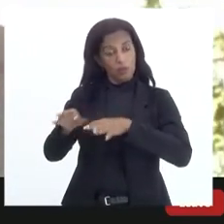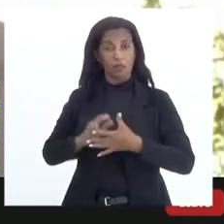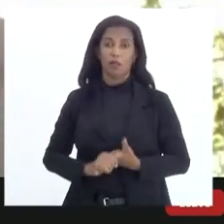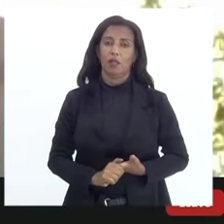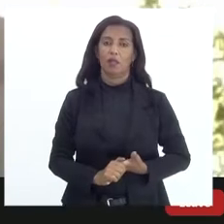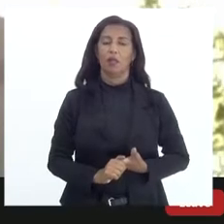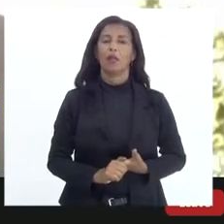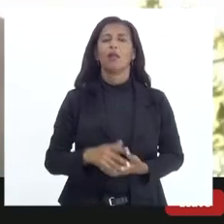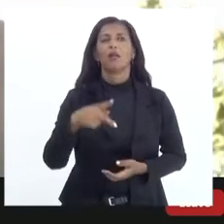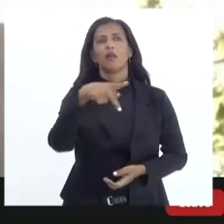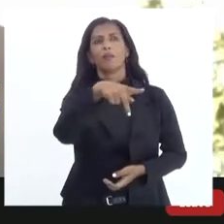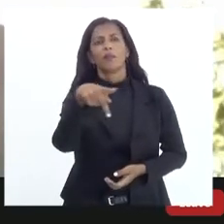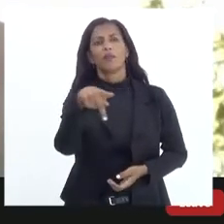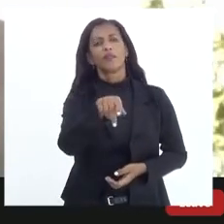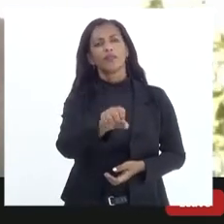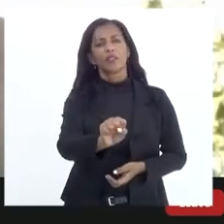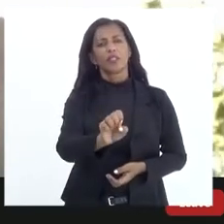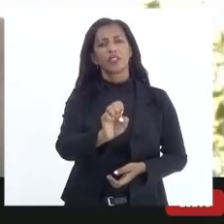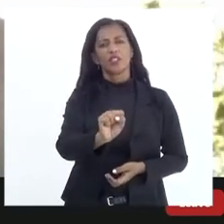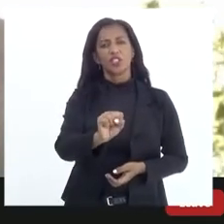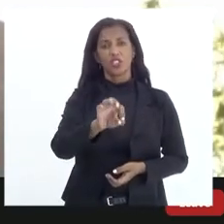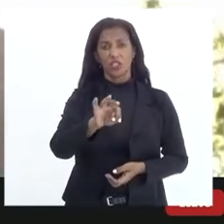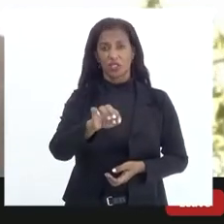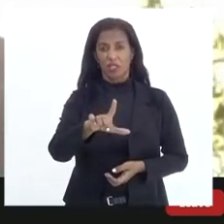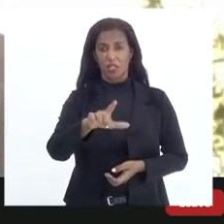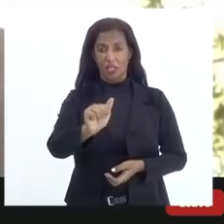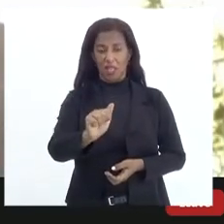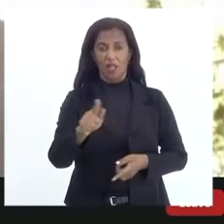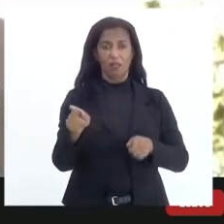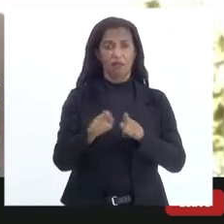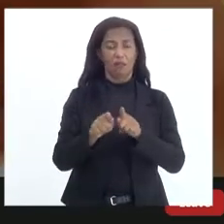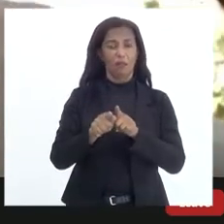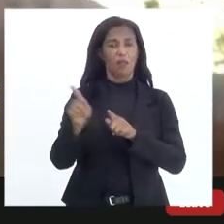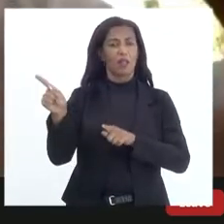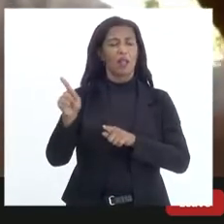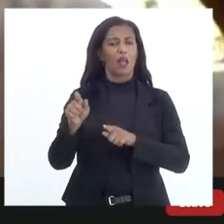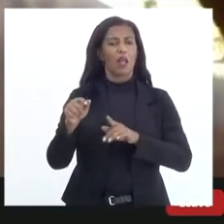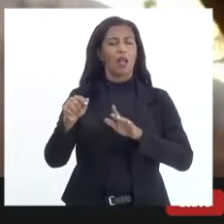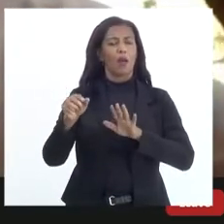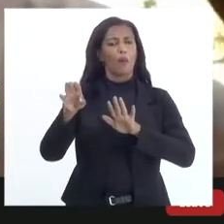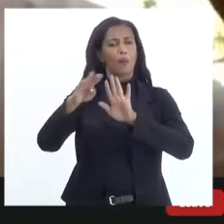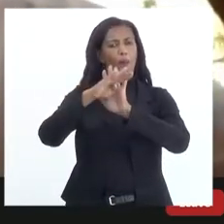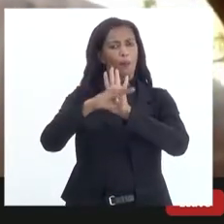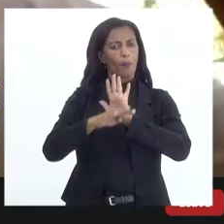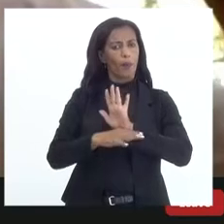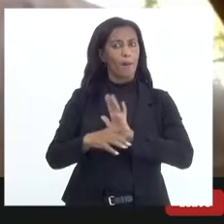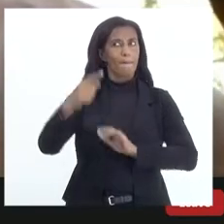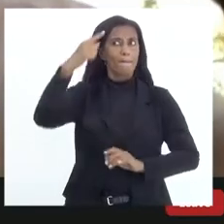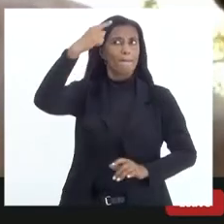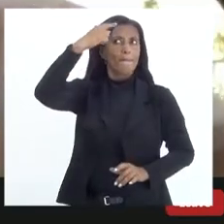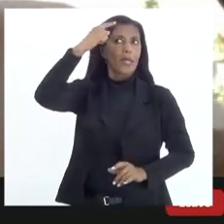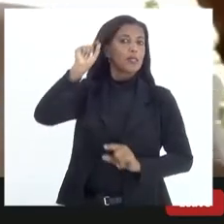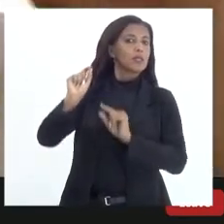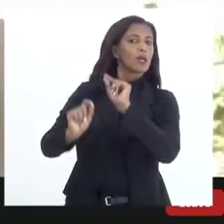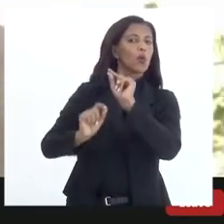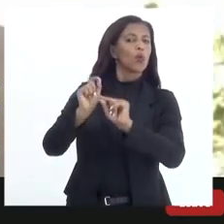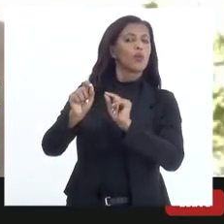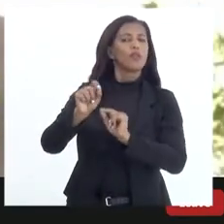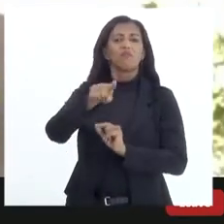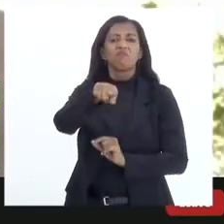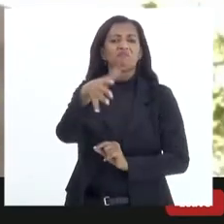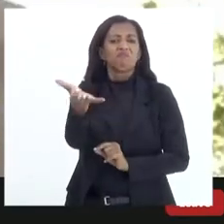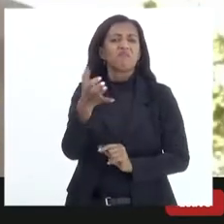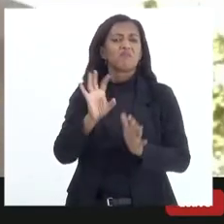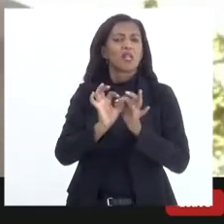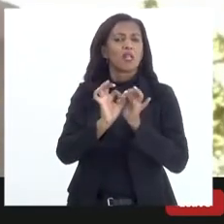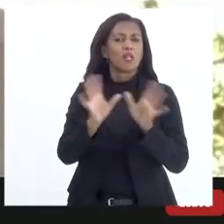A professora Estela Guedes, eu instituí o programa nas escolas, pense o que quiser, mas respeite a minha fé. Isso está